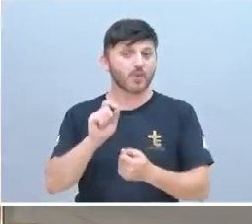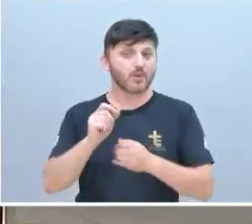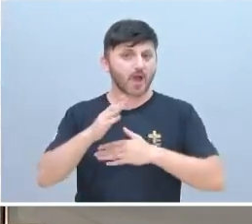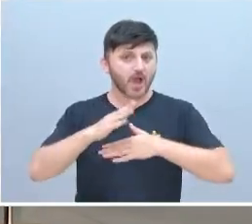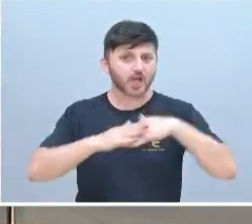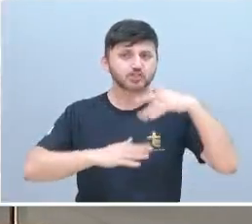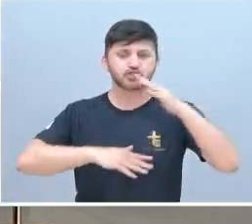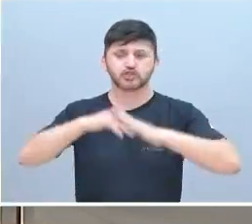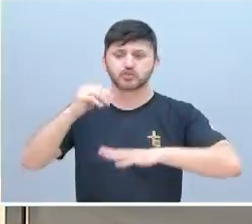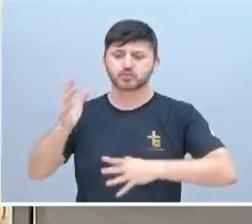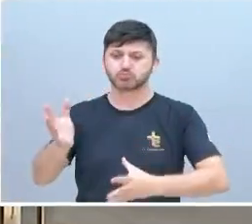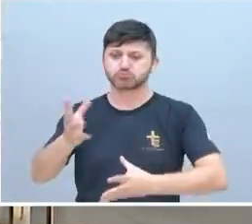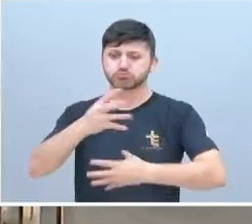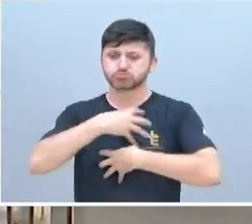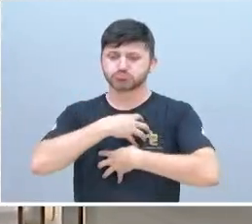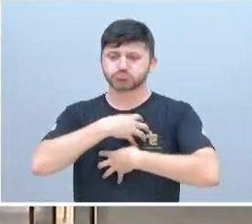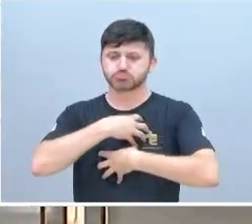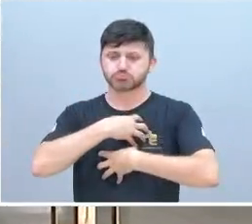no mundo